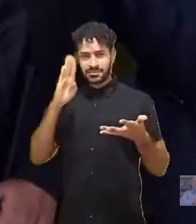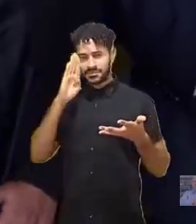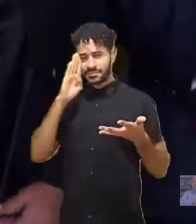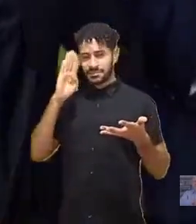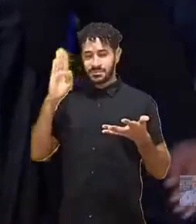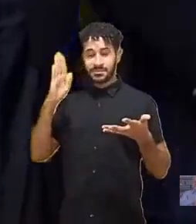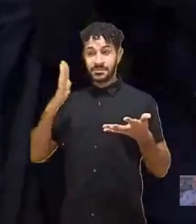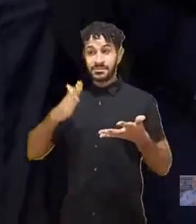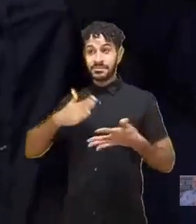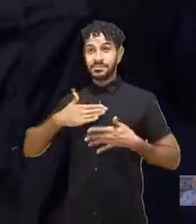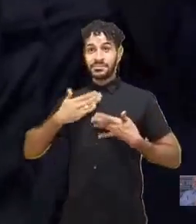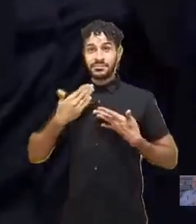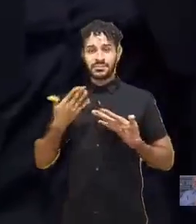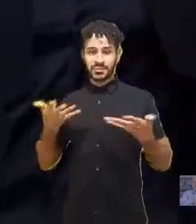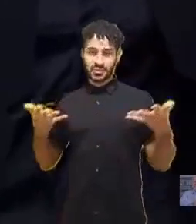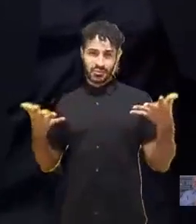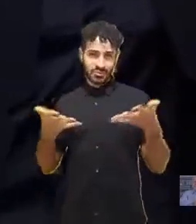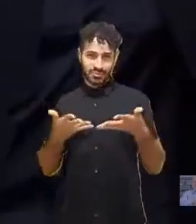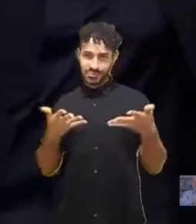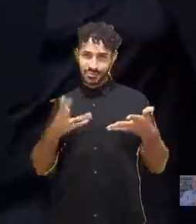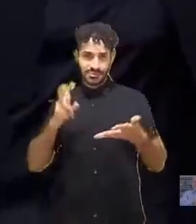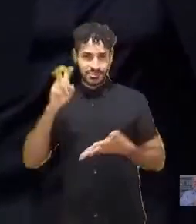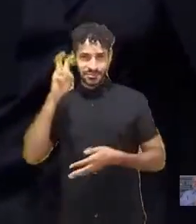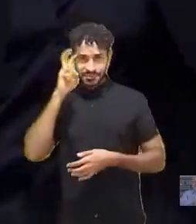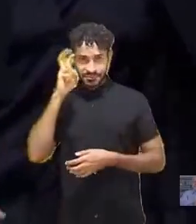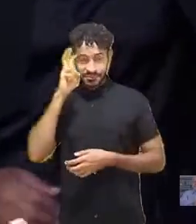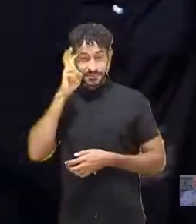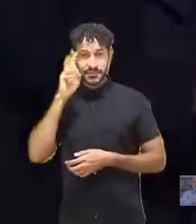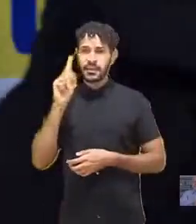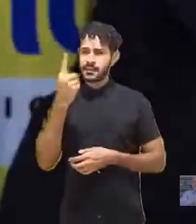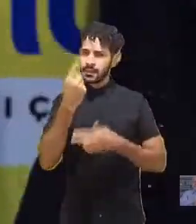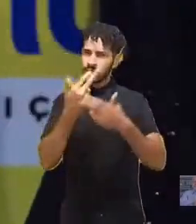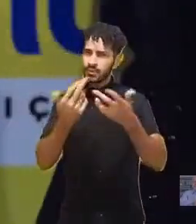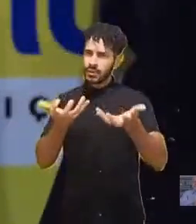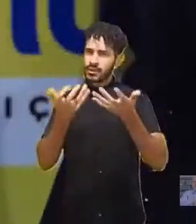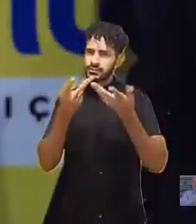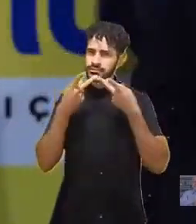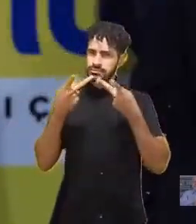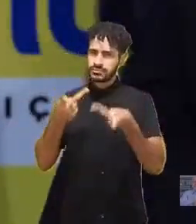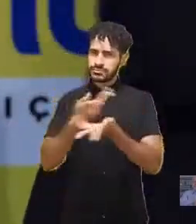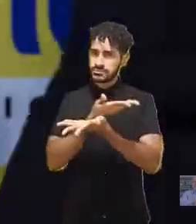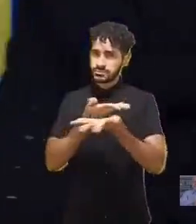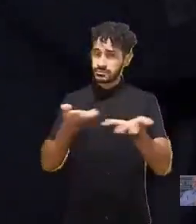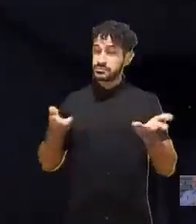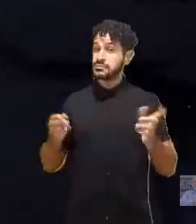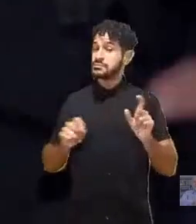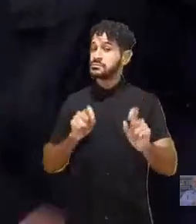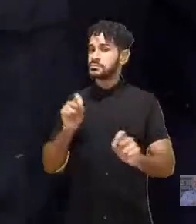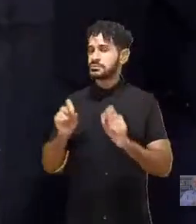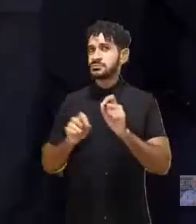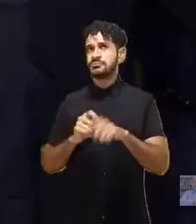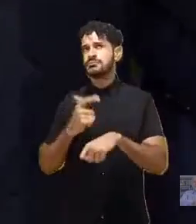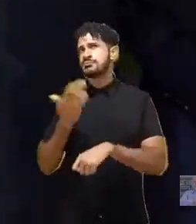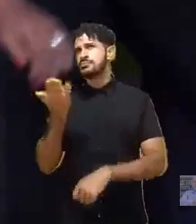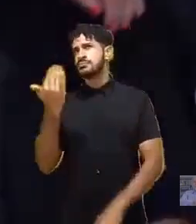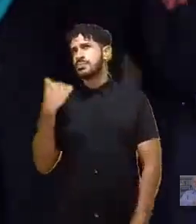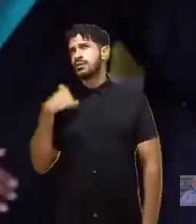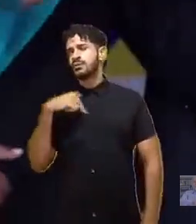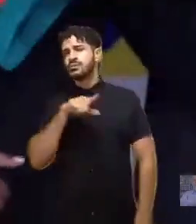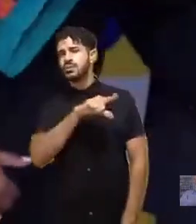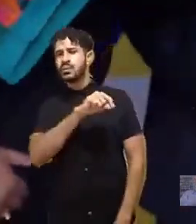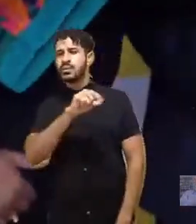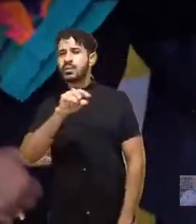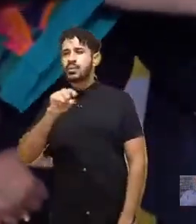desta quinta-feira primeiro Dizer para vocês o seguinte quando eu fui escolher o ministério